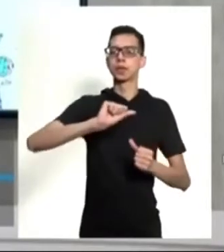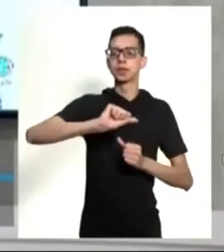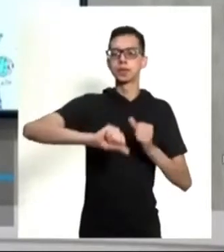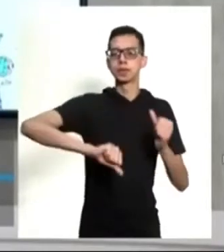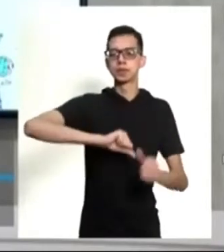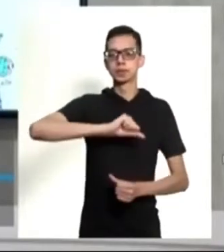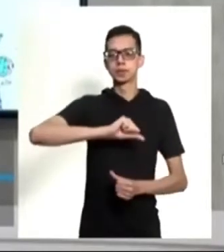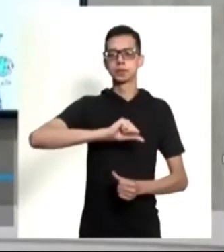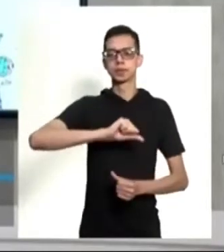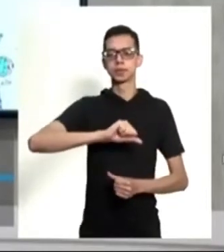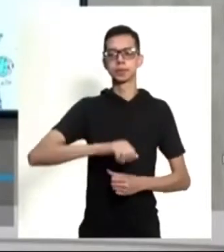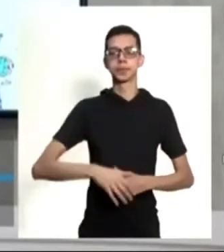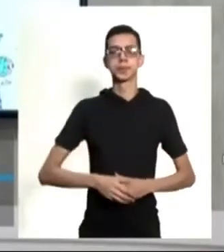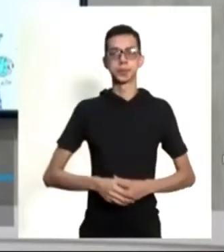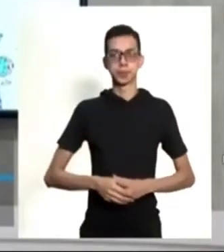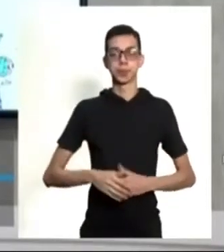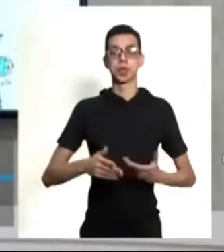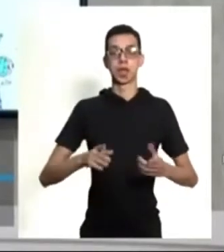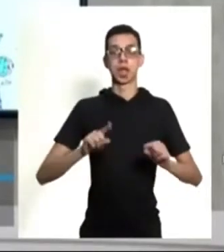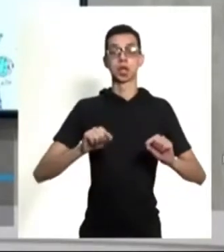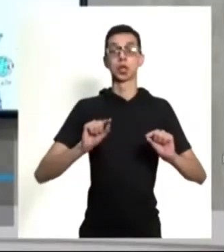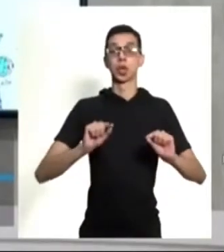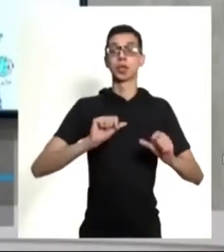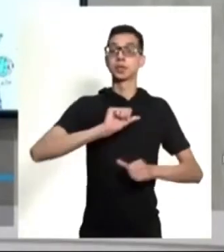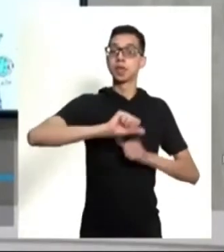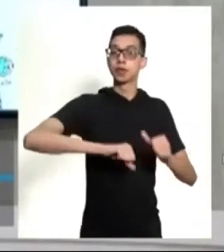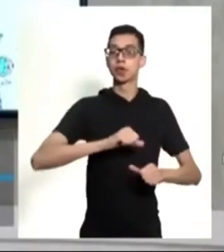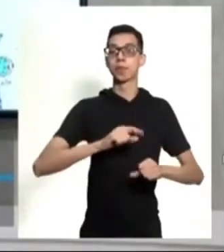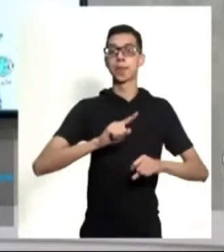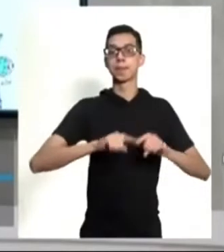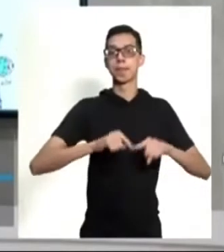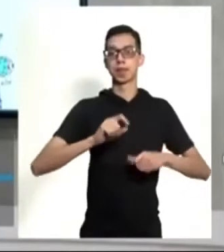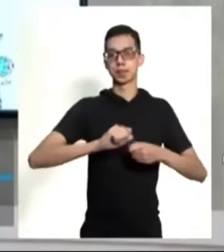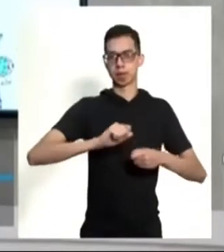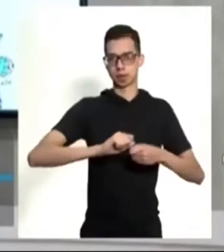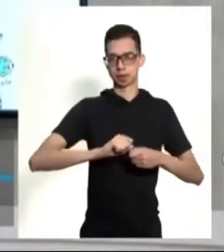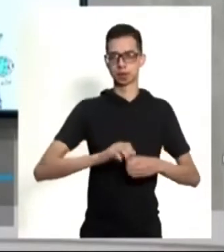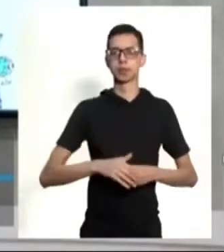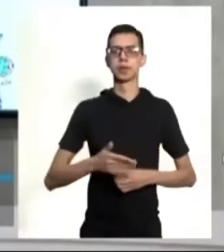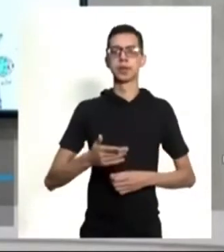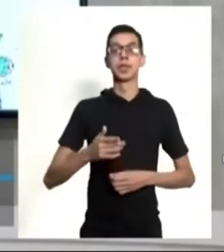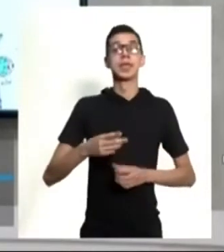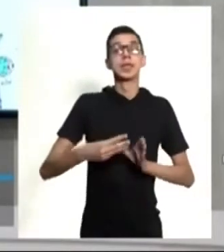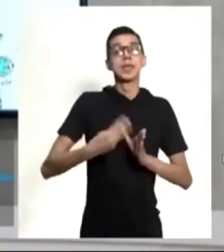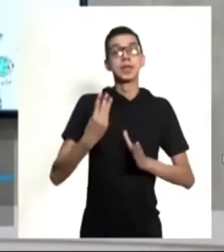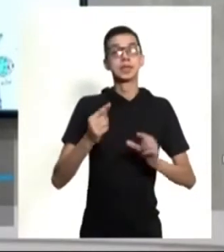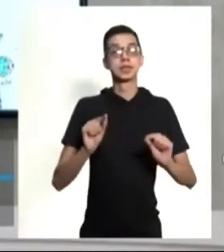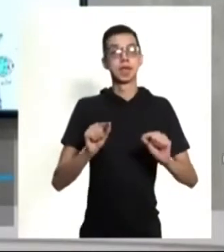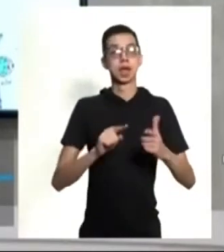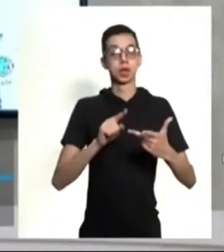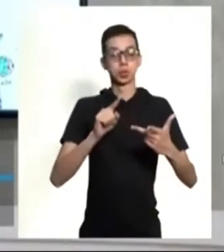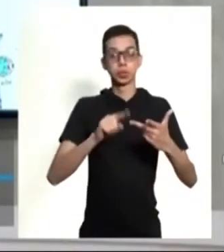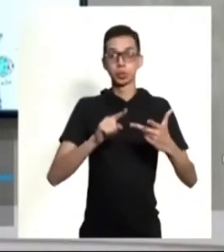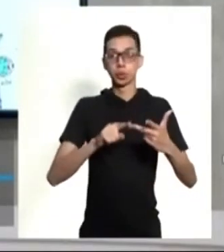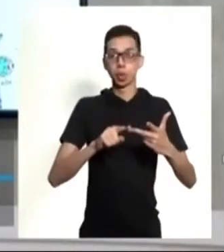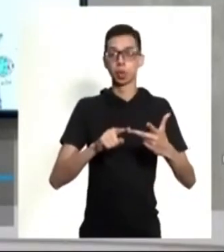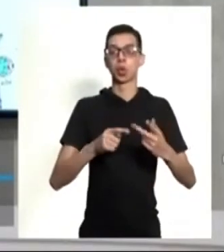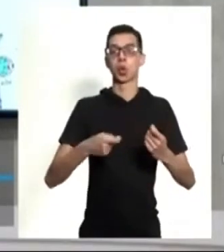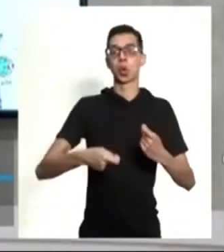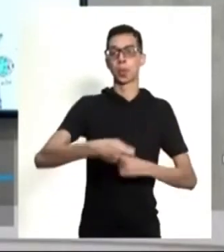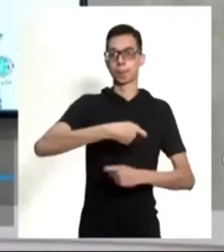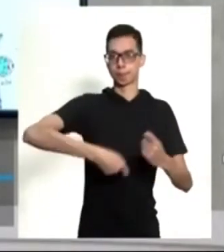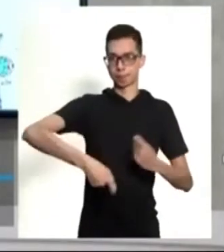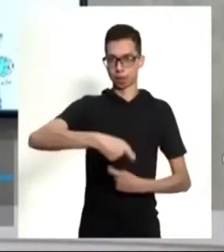secundário está vinculado à transformação da matéria-prima, é o setor industrial. E o setor terciário está ligado ao comércio e